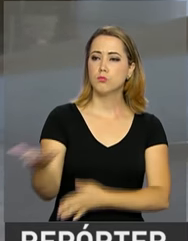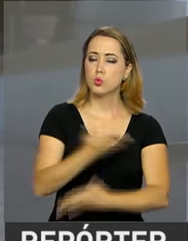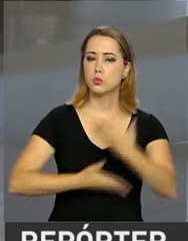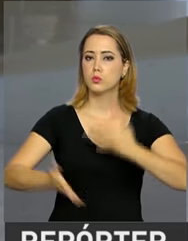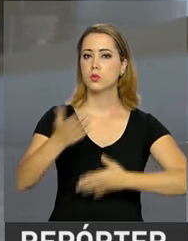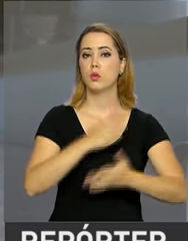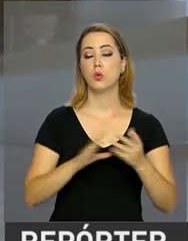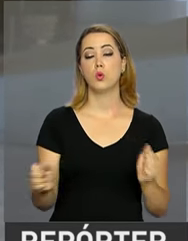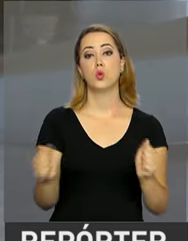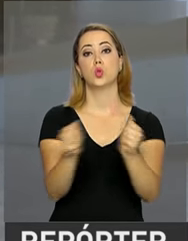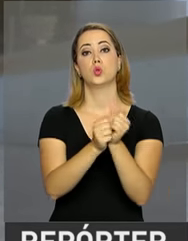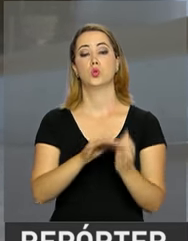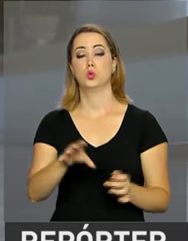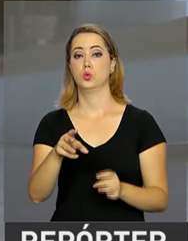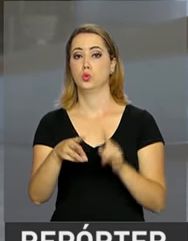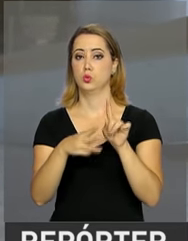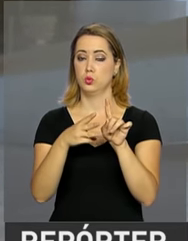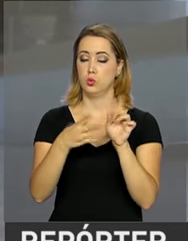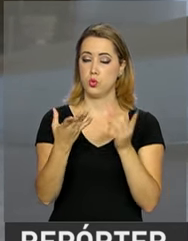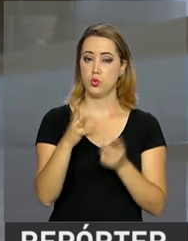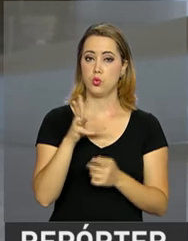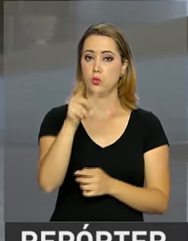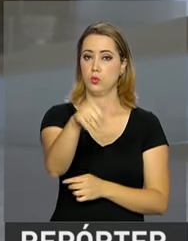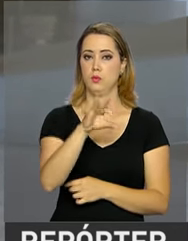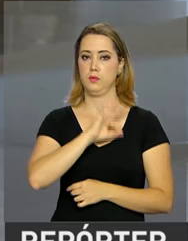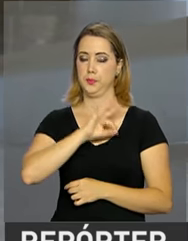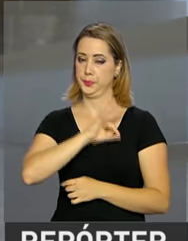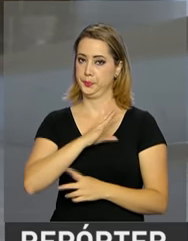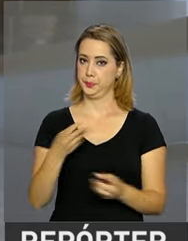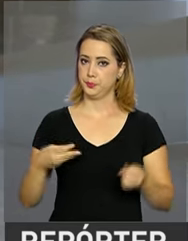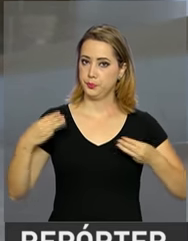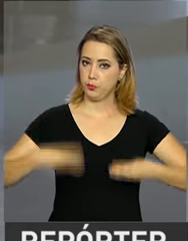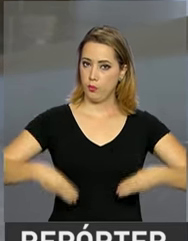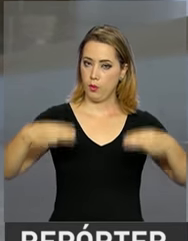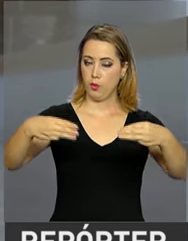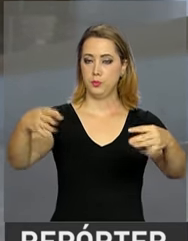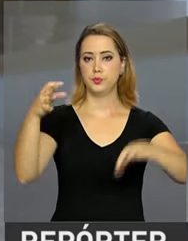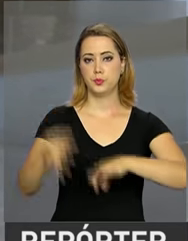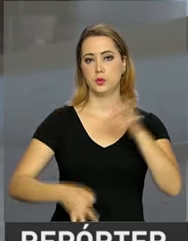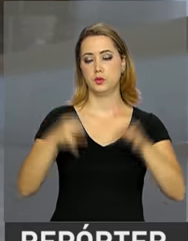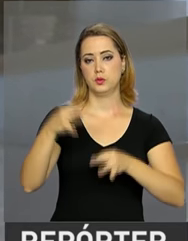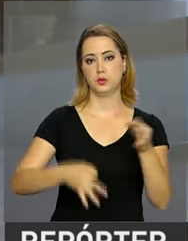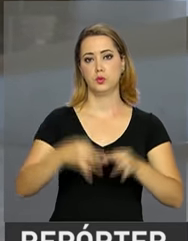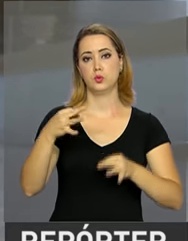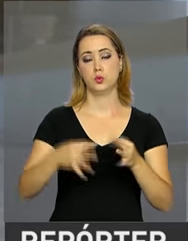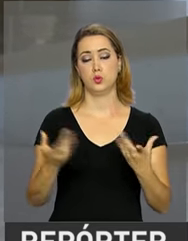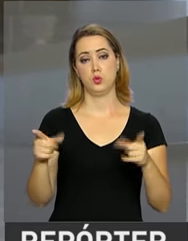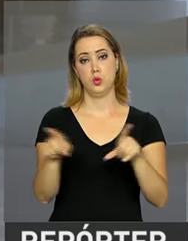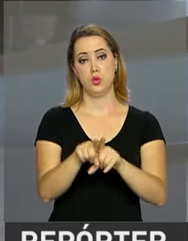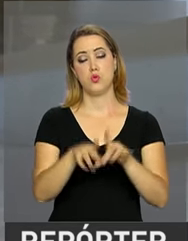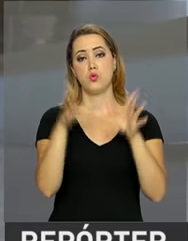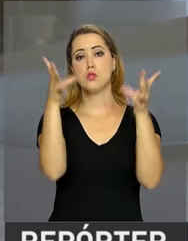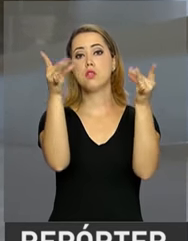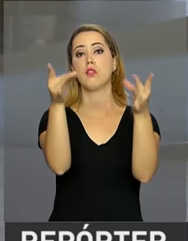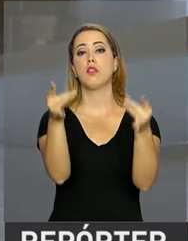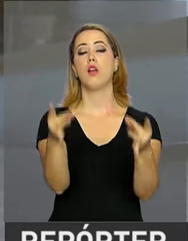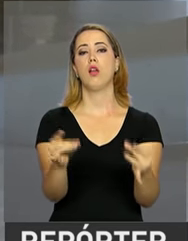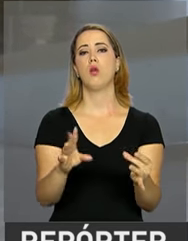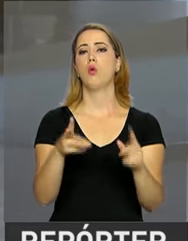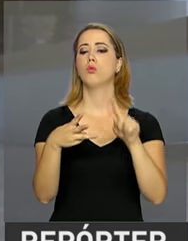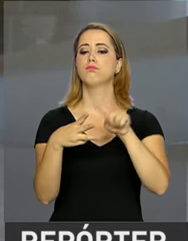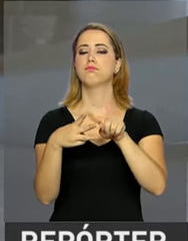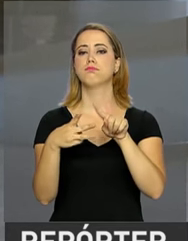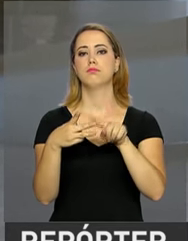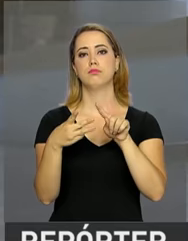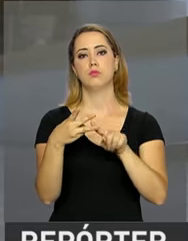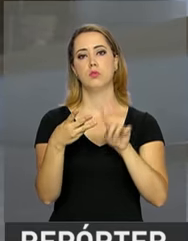das forças policiais. O ministro da Justiça e Cidadania, Alexandre de Moraes, detalhou ainda os três eixos